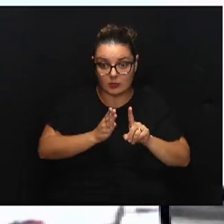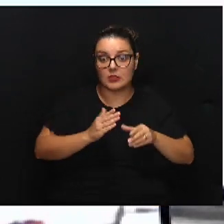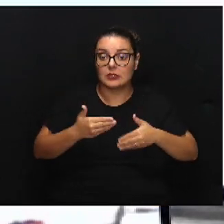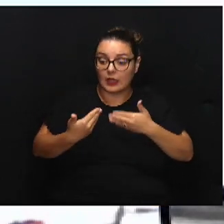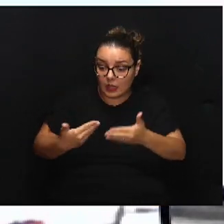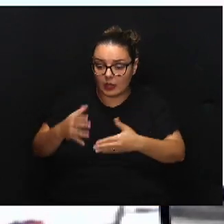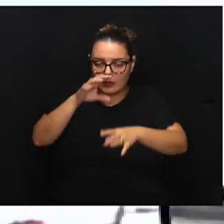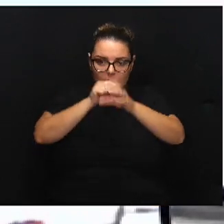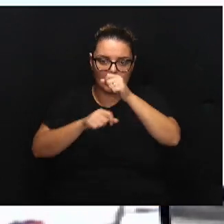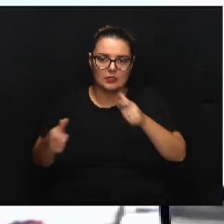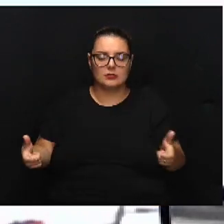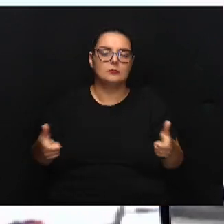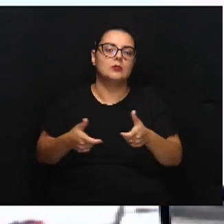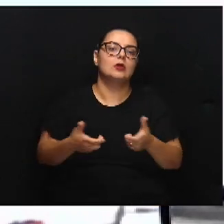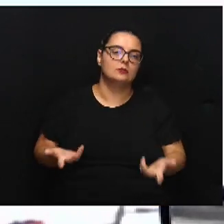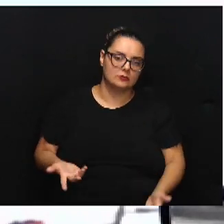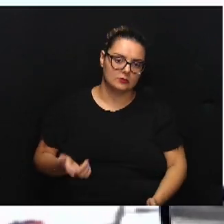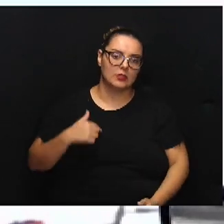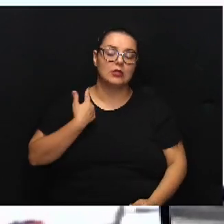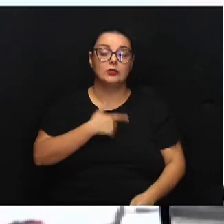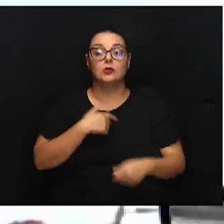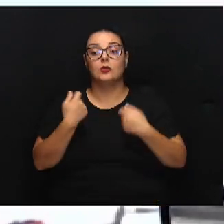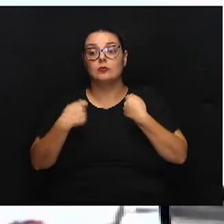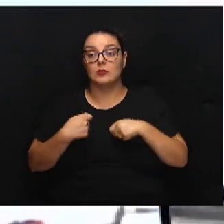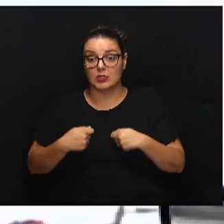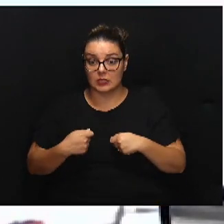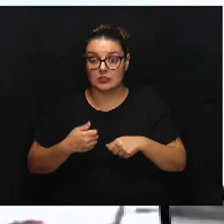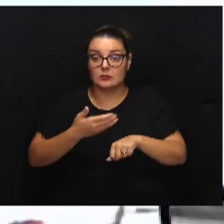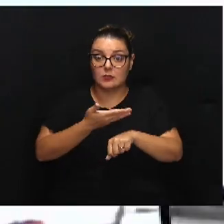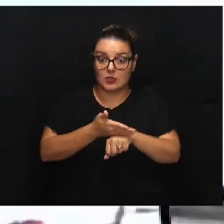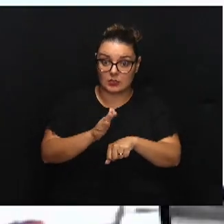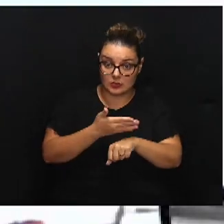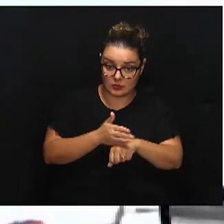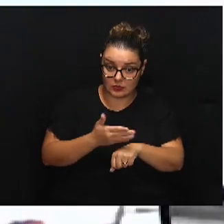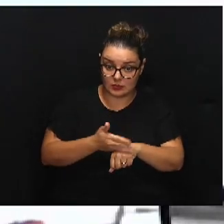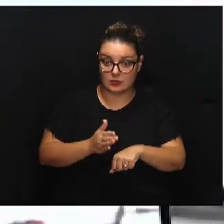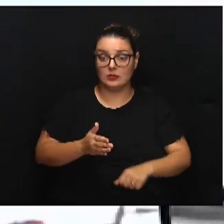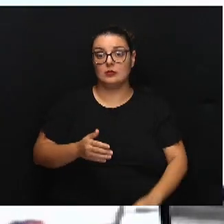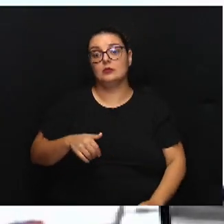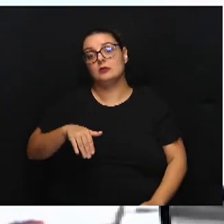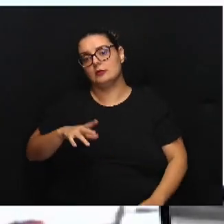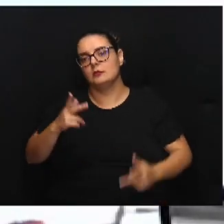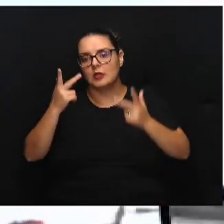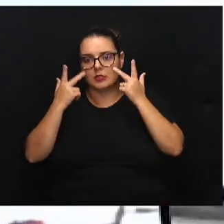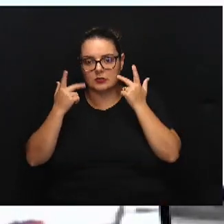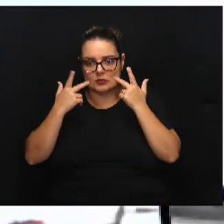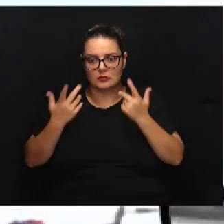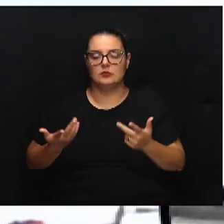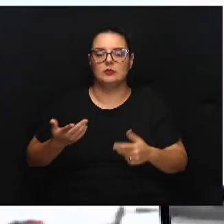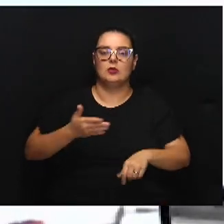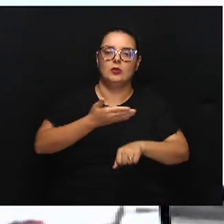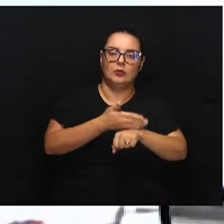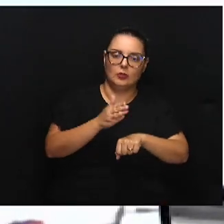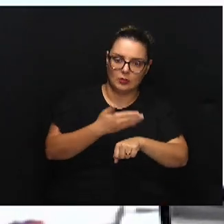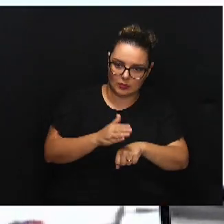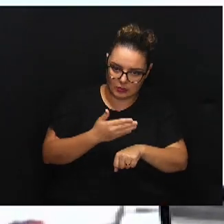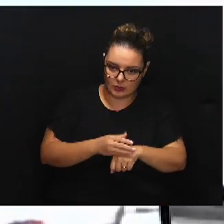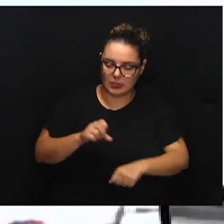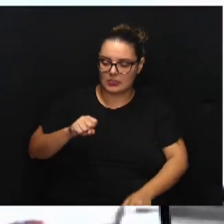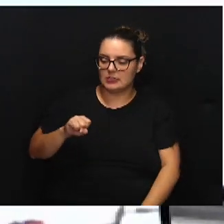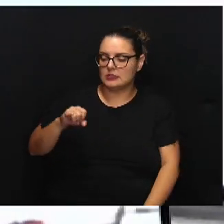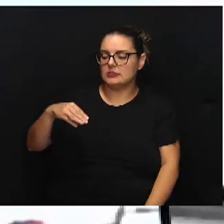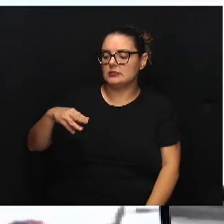está sendo reduzido. Então, a gente precisa ter os treinamentos, cada vez são mais frequentes, os treinamentos em